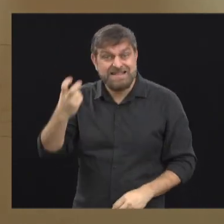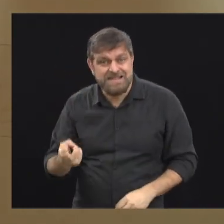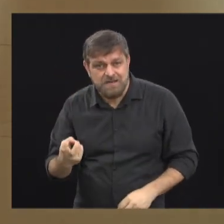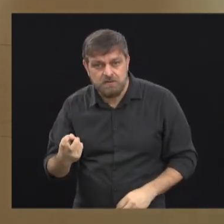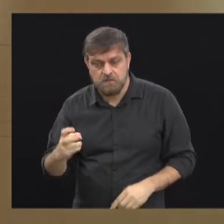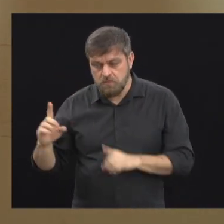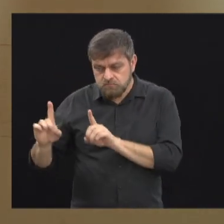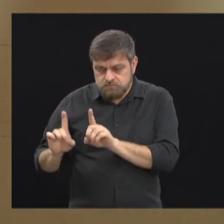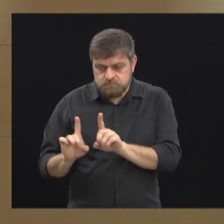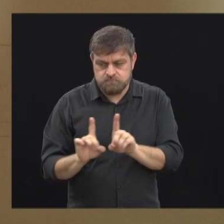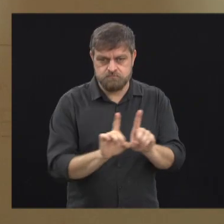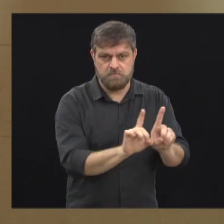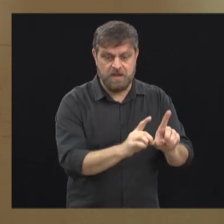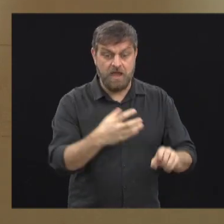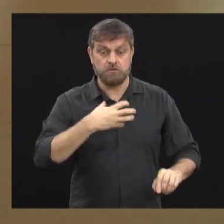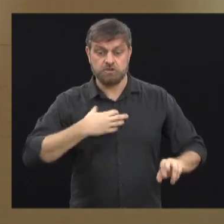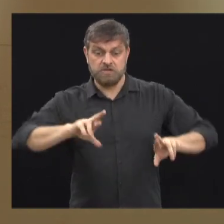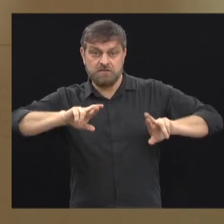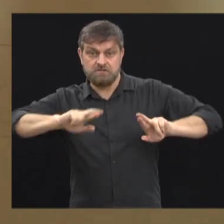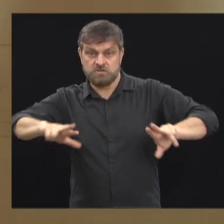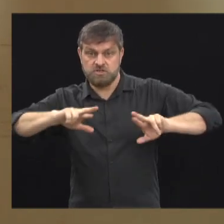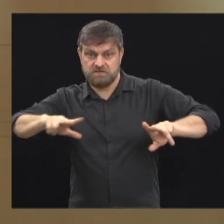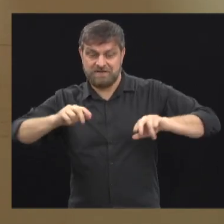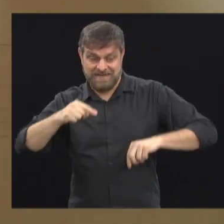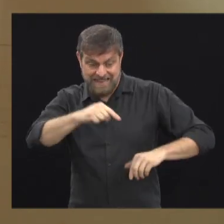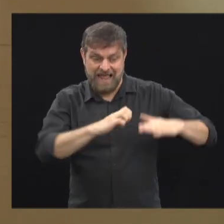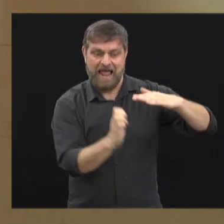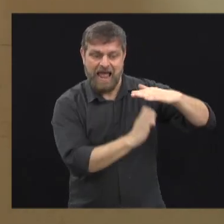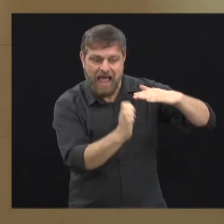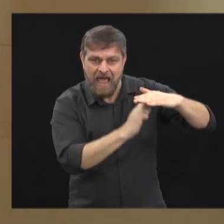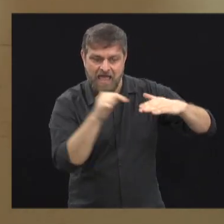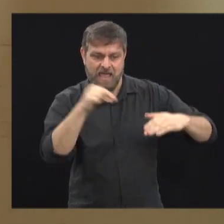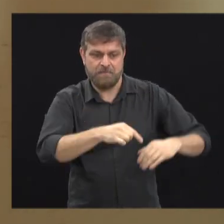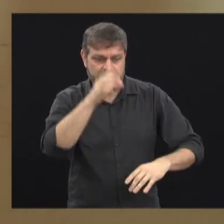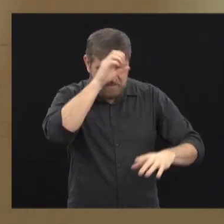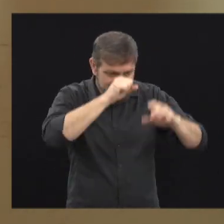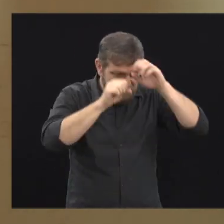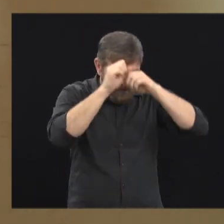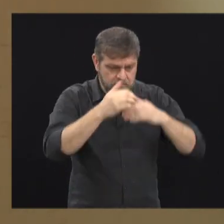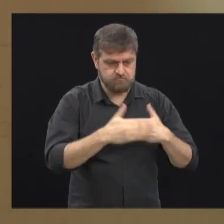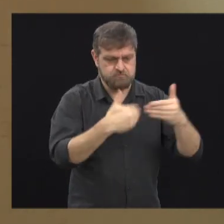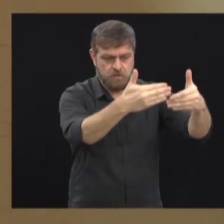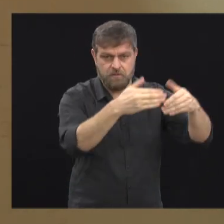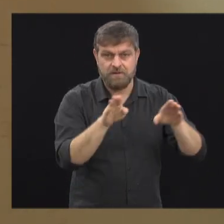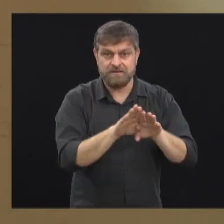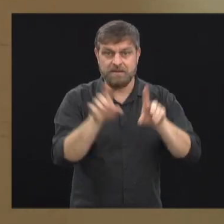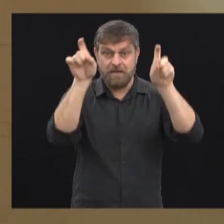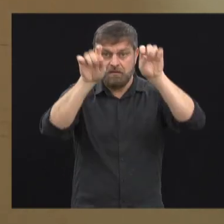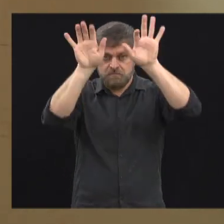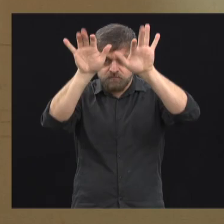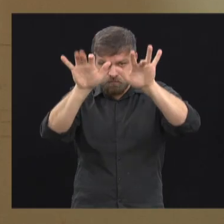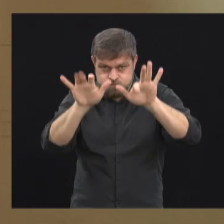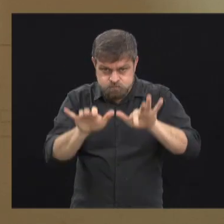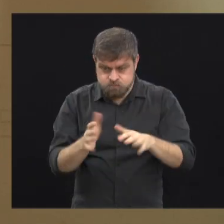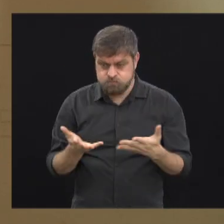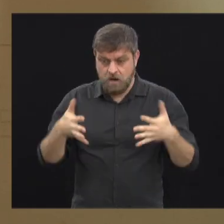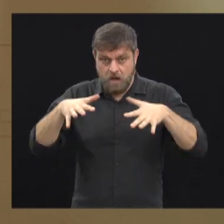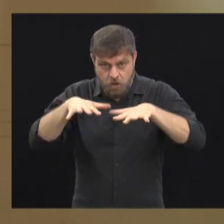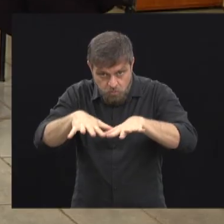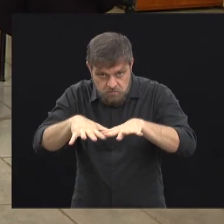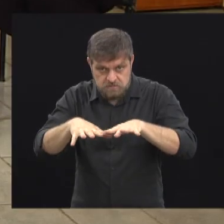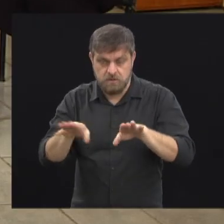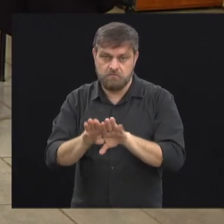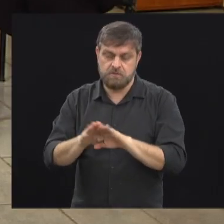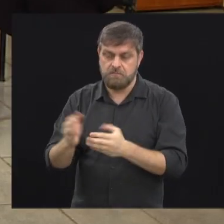isso também vai inverter aí um paradigma existente, né? E nós temos a inclusão digital para jovens com